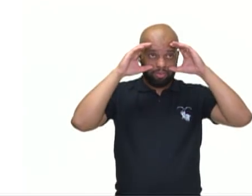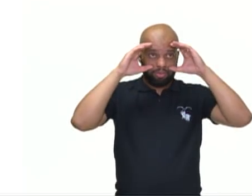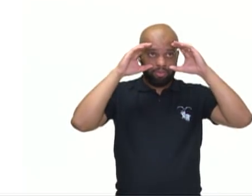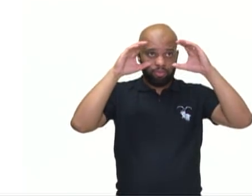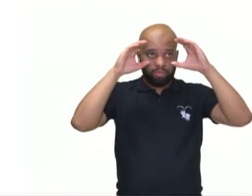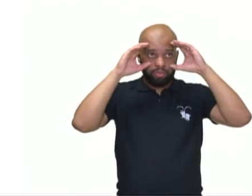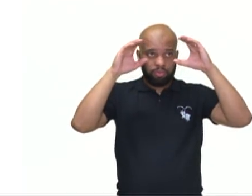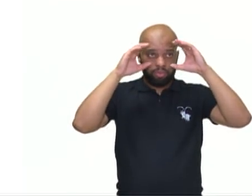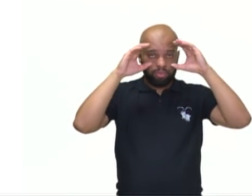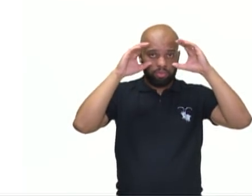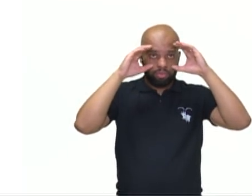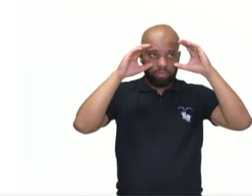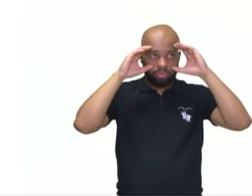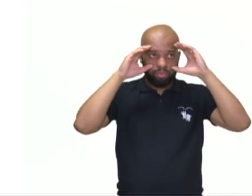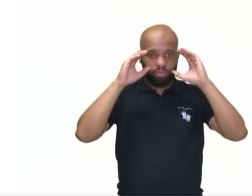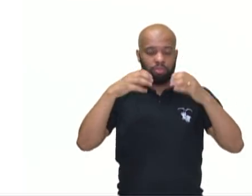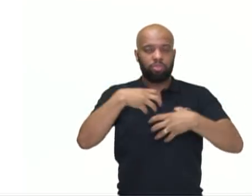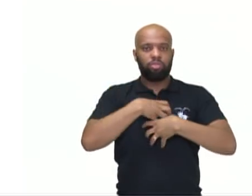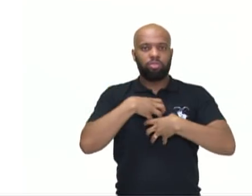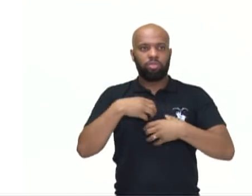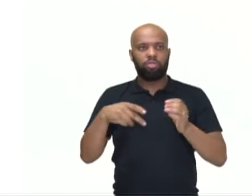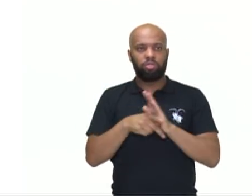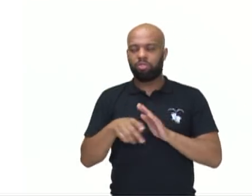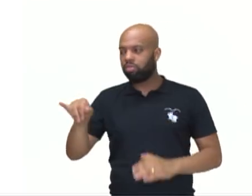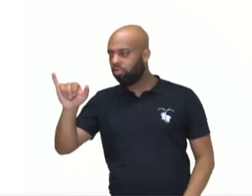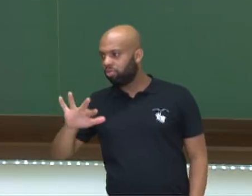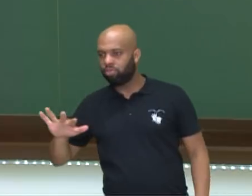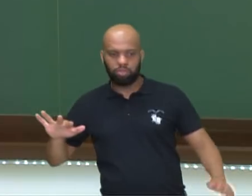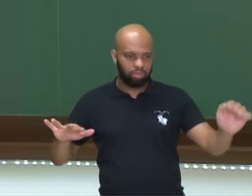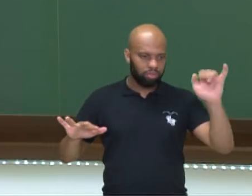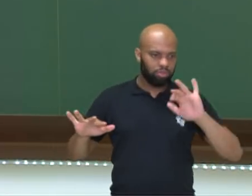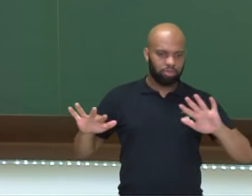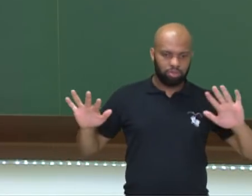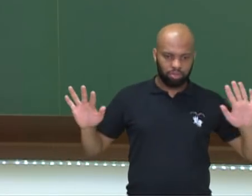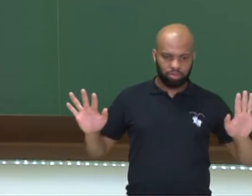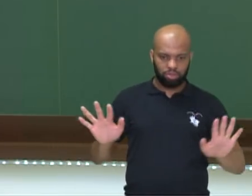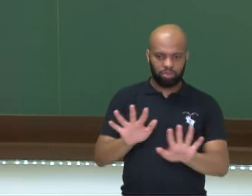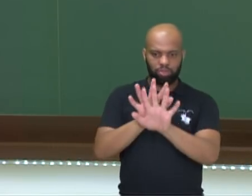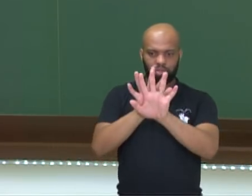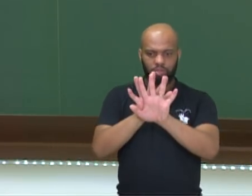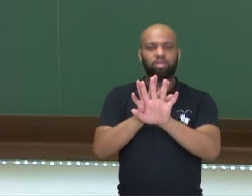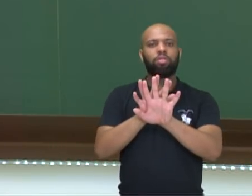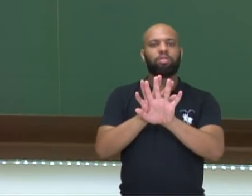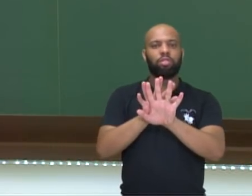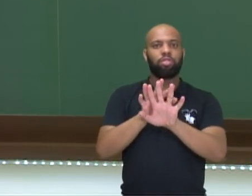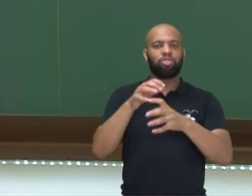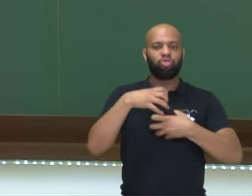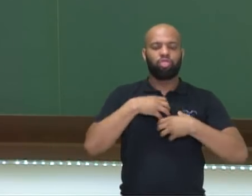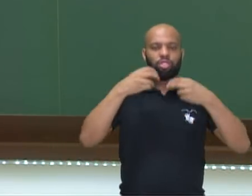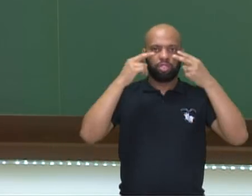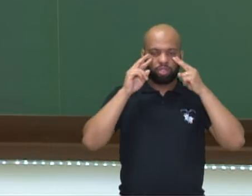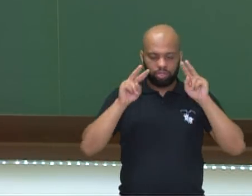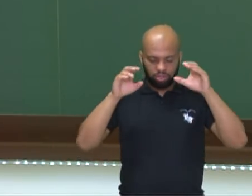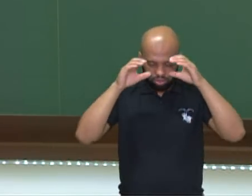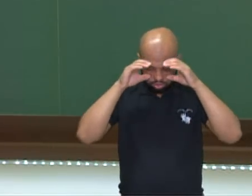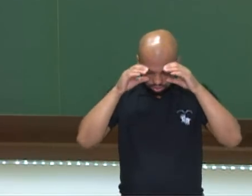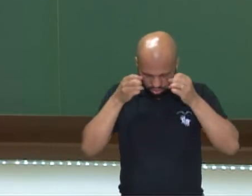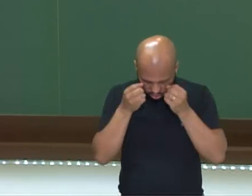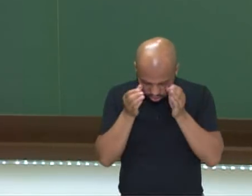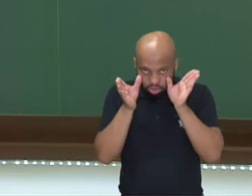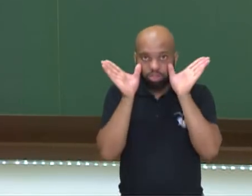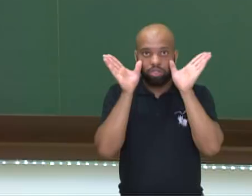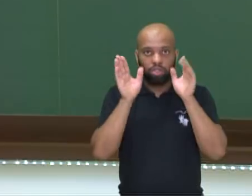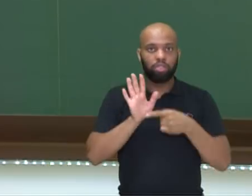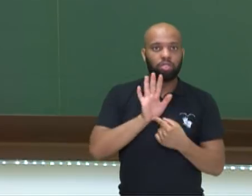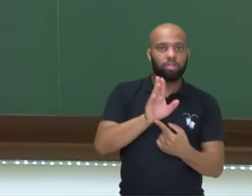é o que induz a realidade da visão, né, é o que traz as